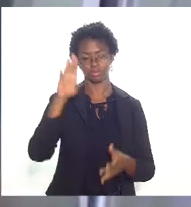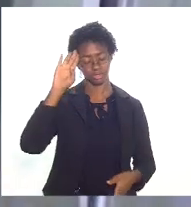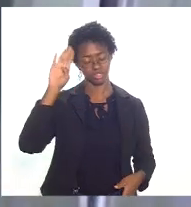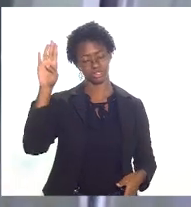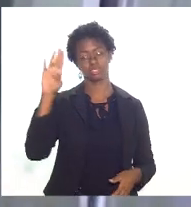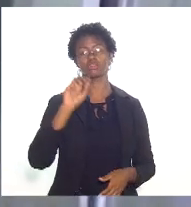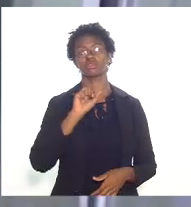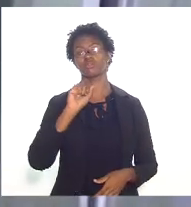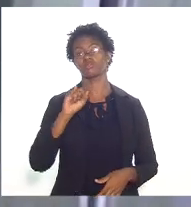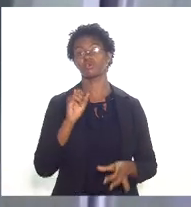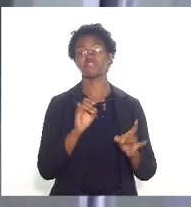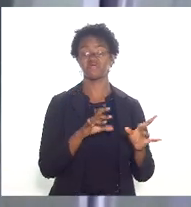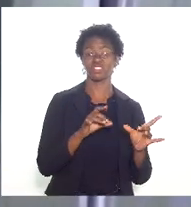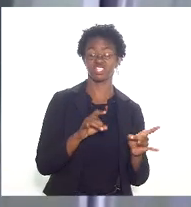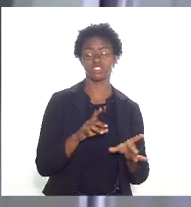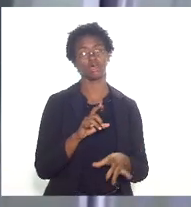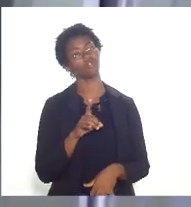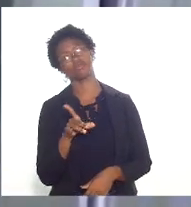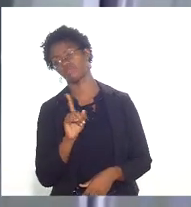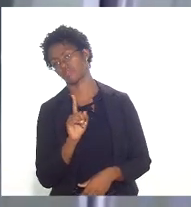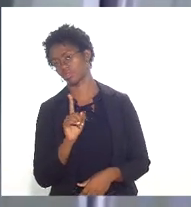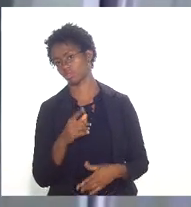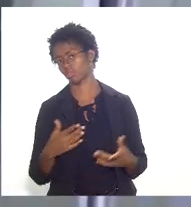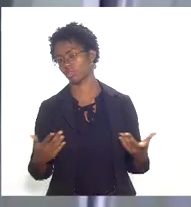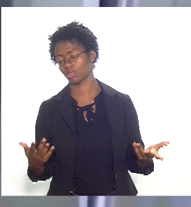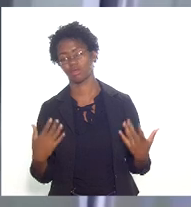não é